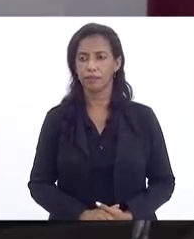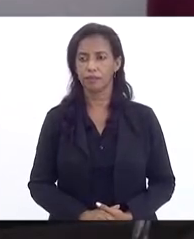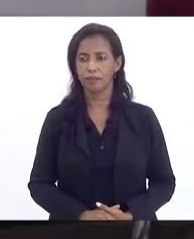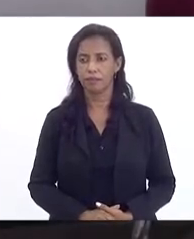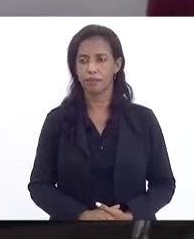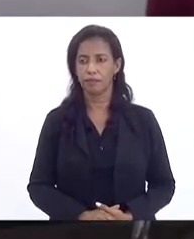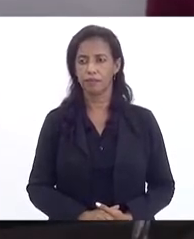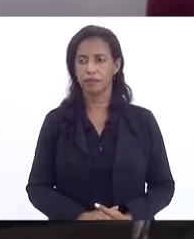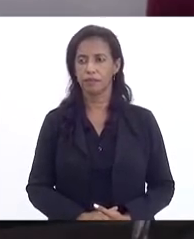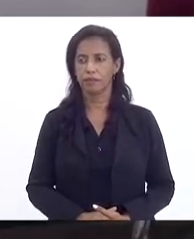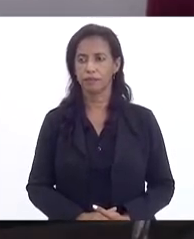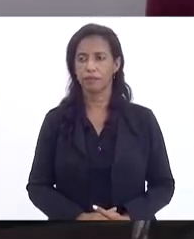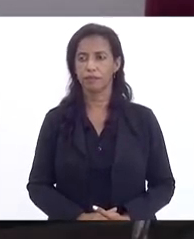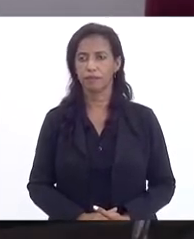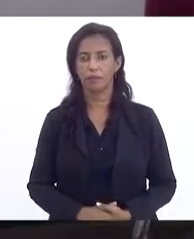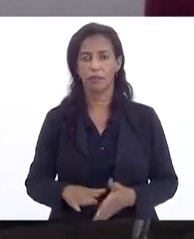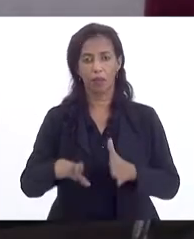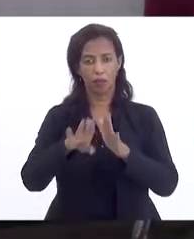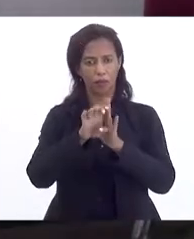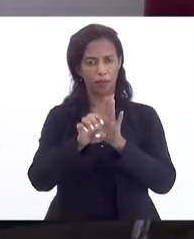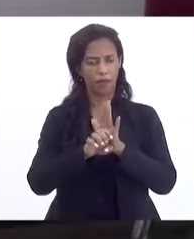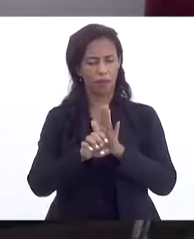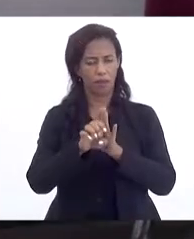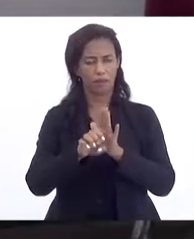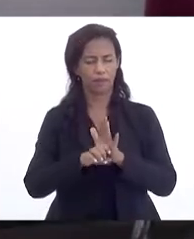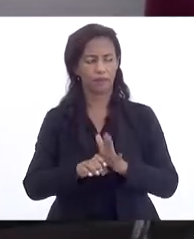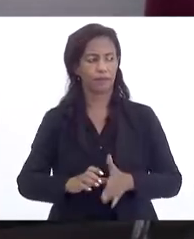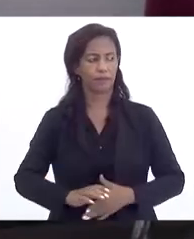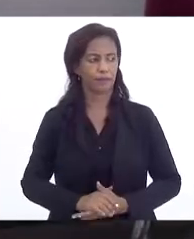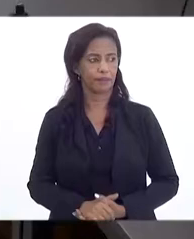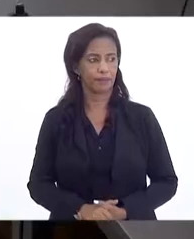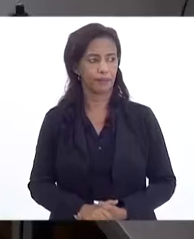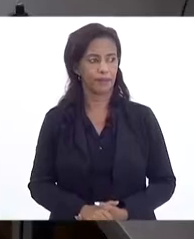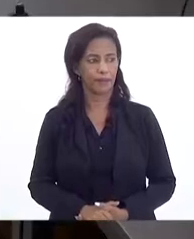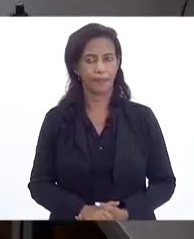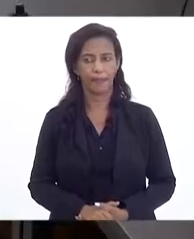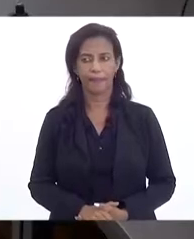Vai emendar, então? Não, eu vou emendar, vou emendar.